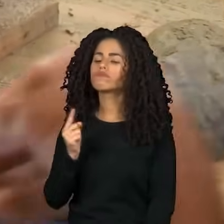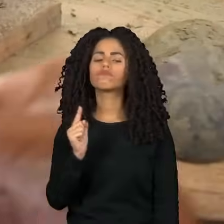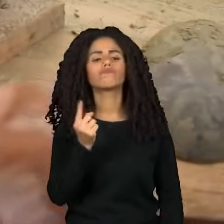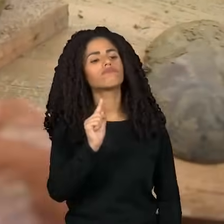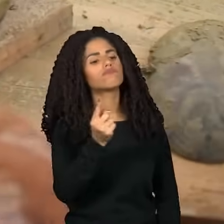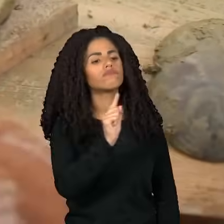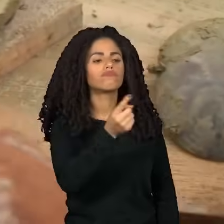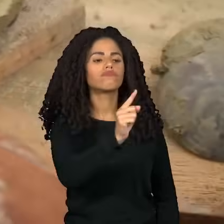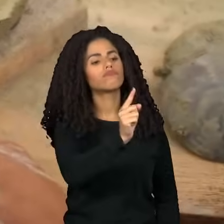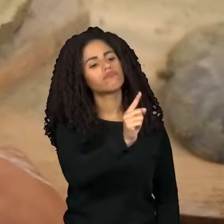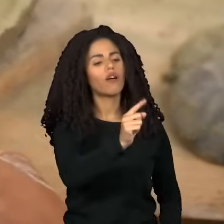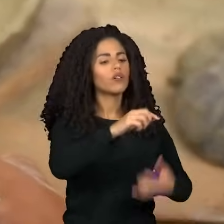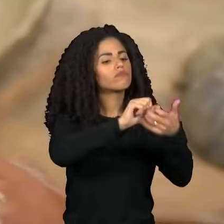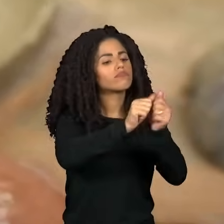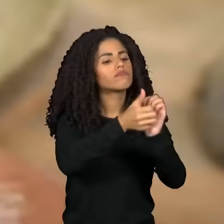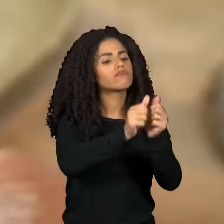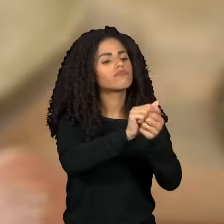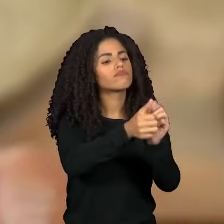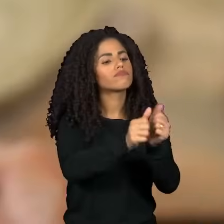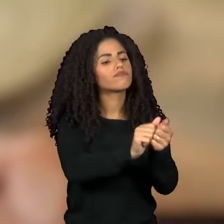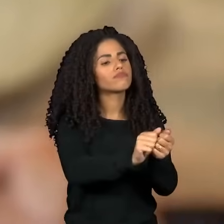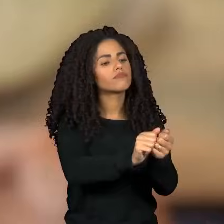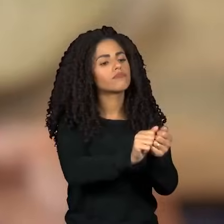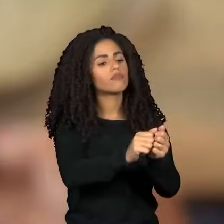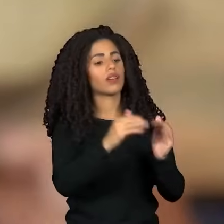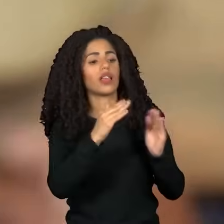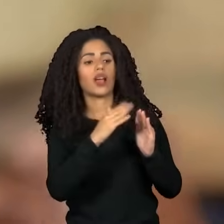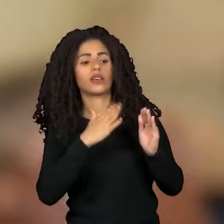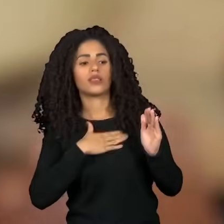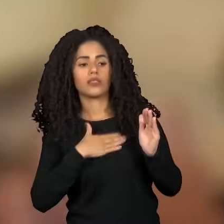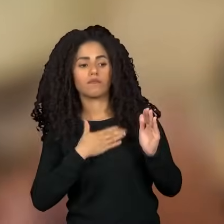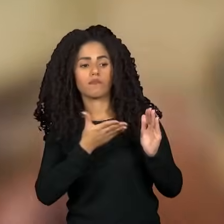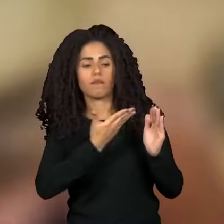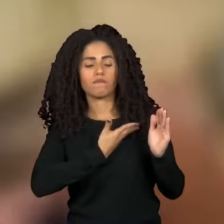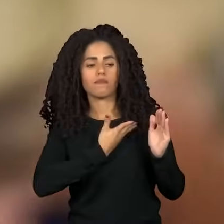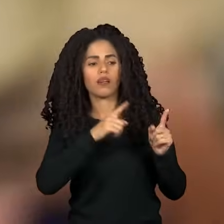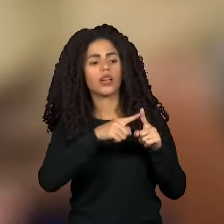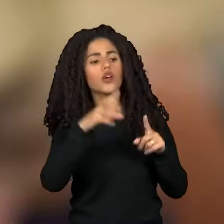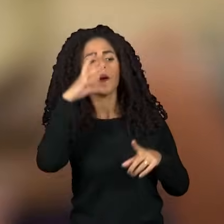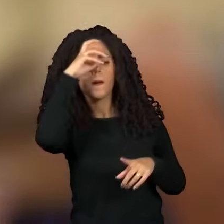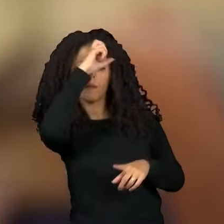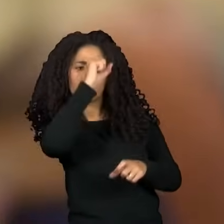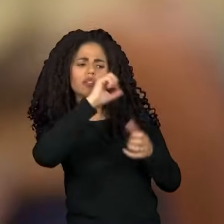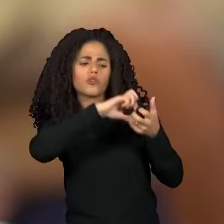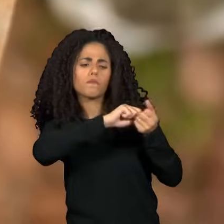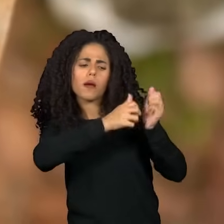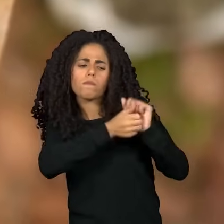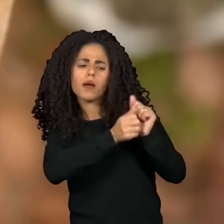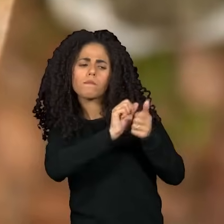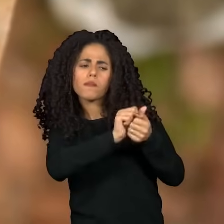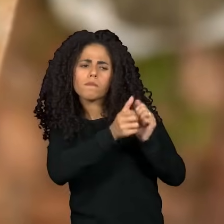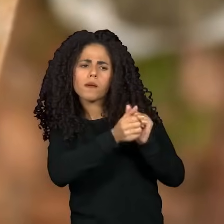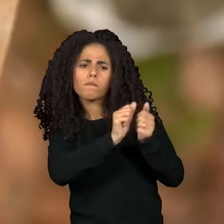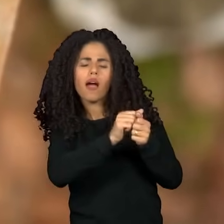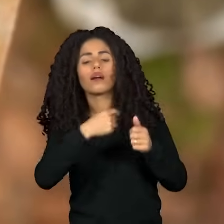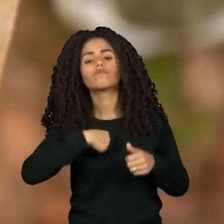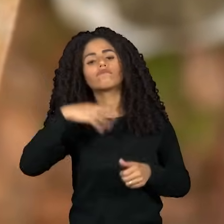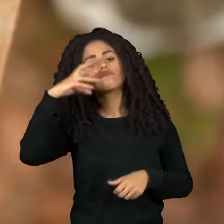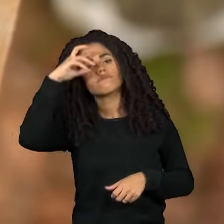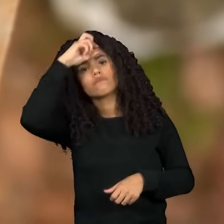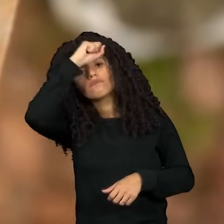as peças de artesanato lá na casa da minha comadre, Raimunda Costa. E eu aprendi com ela a peça. Toda a minha tia fazia e eu aprendi